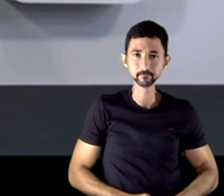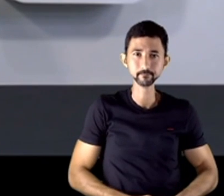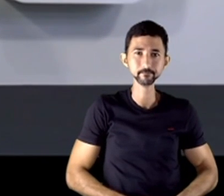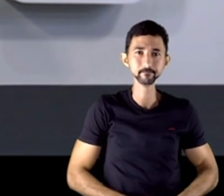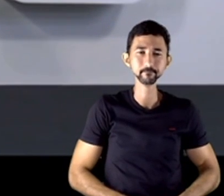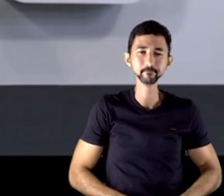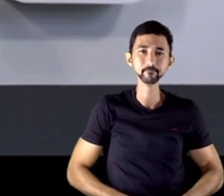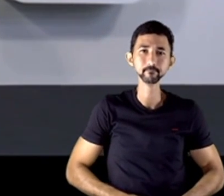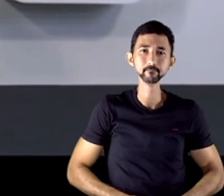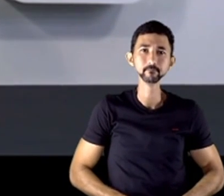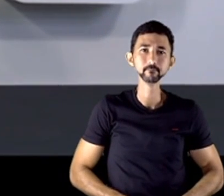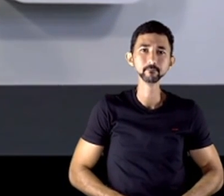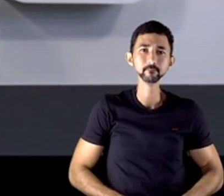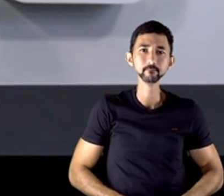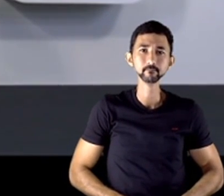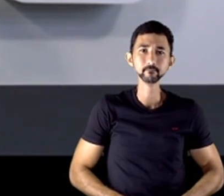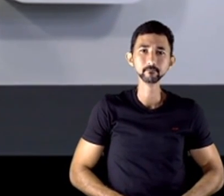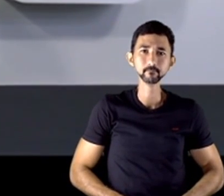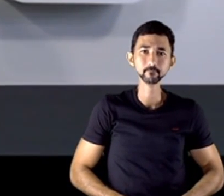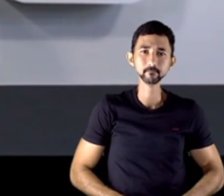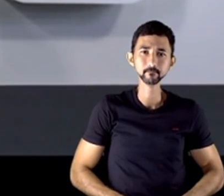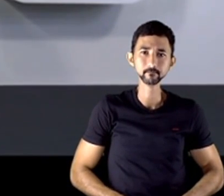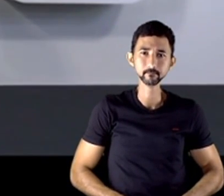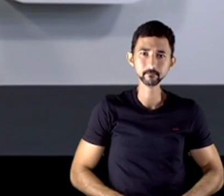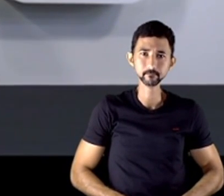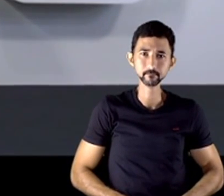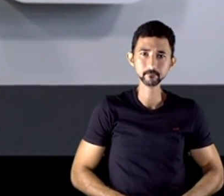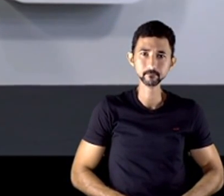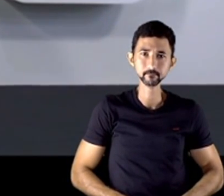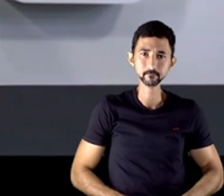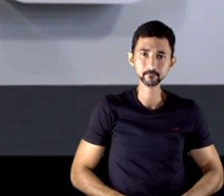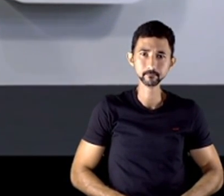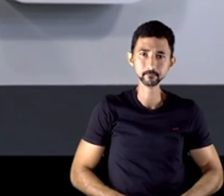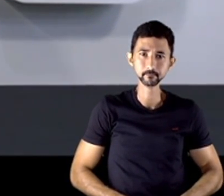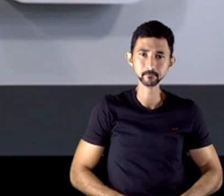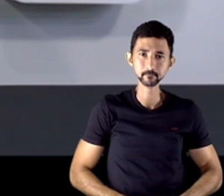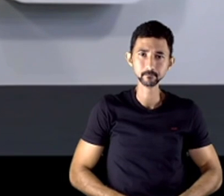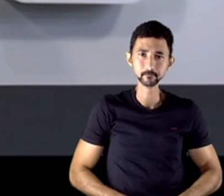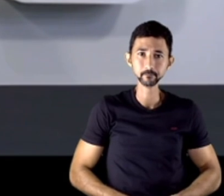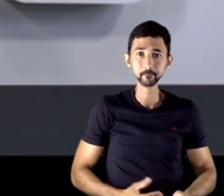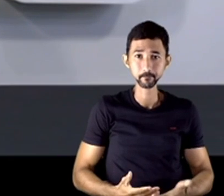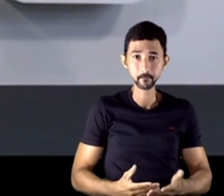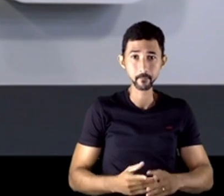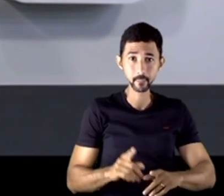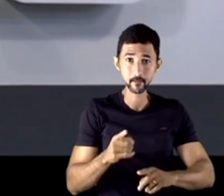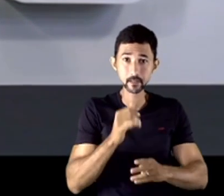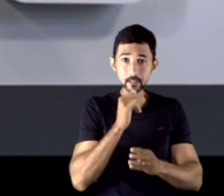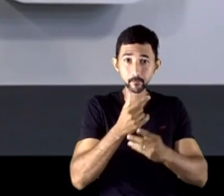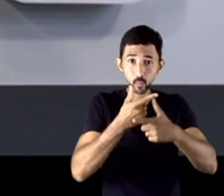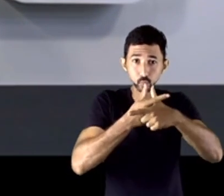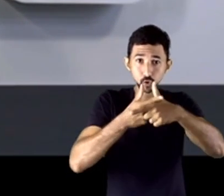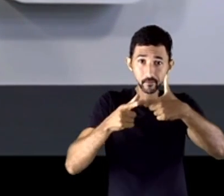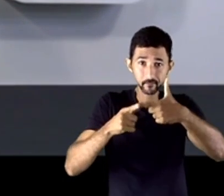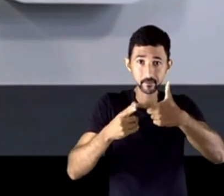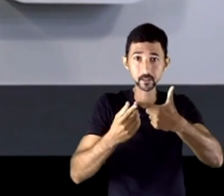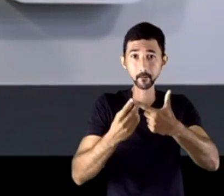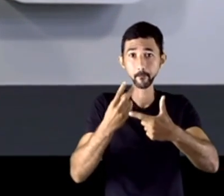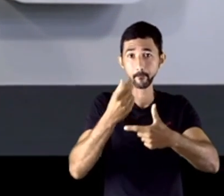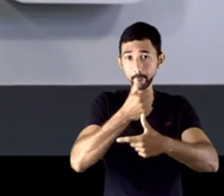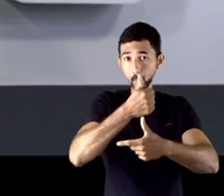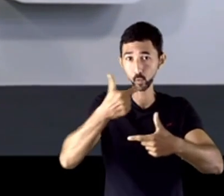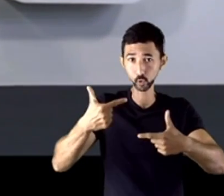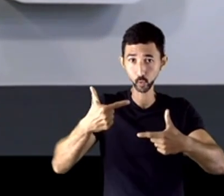que o cliente impôs ao vendedor. E se for possível dividir por